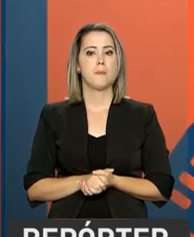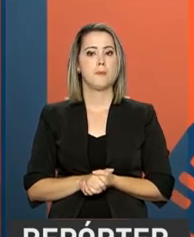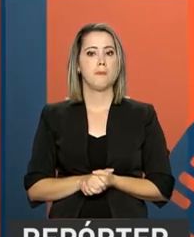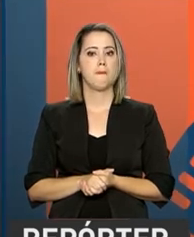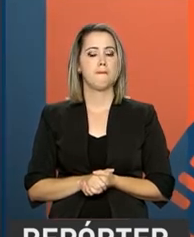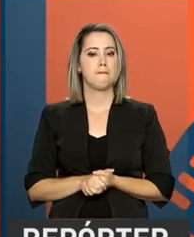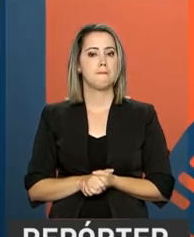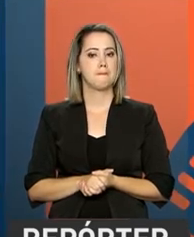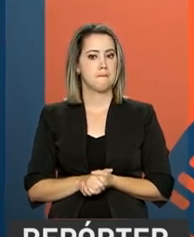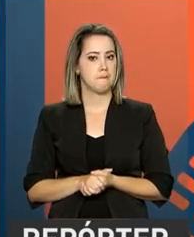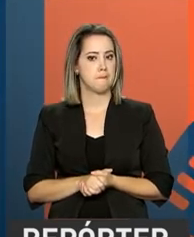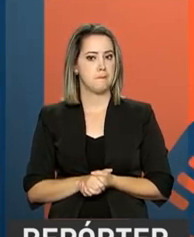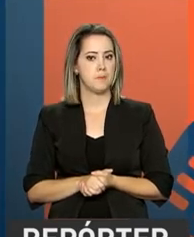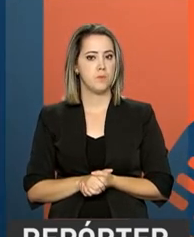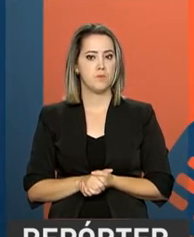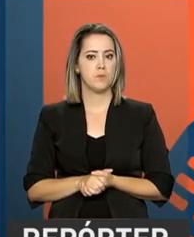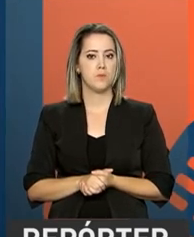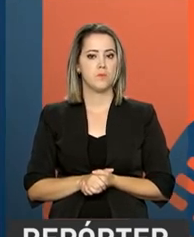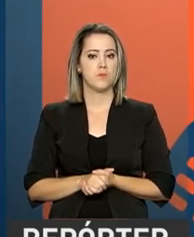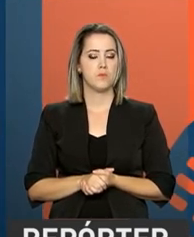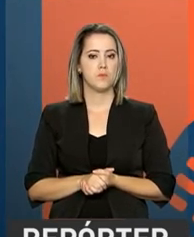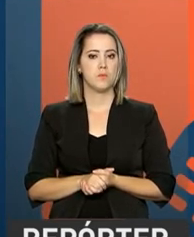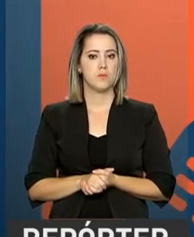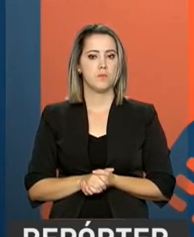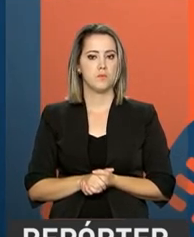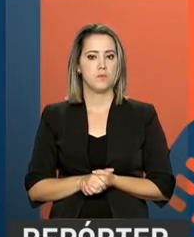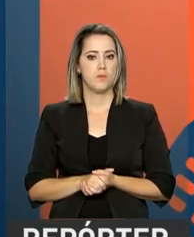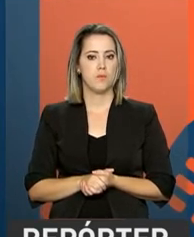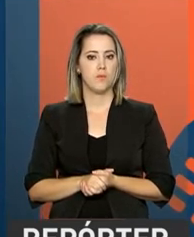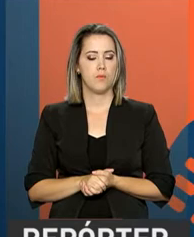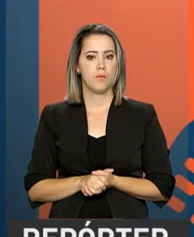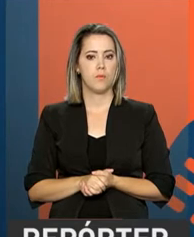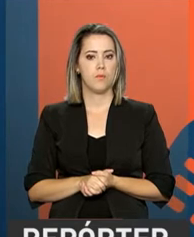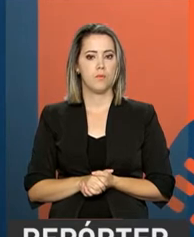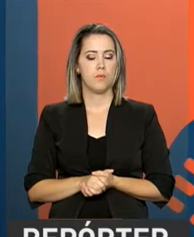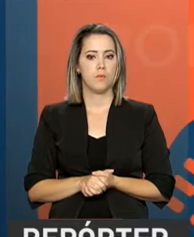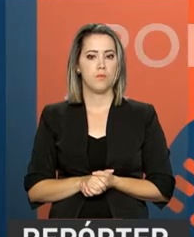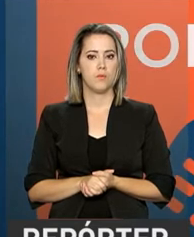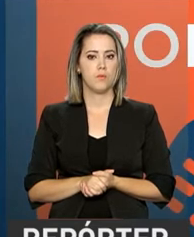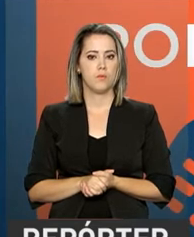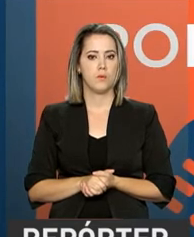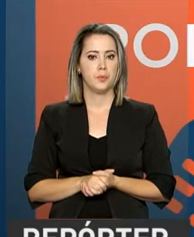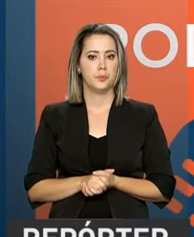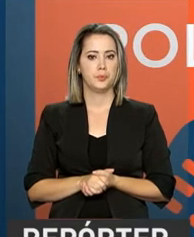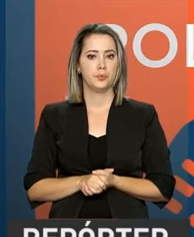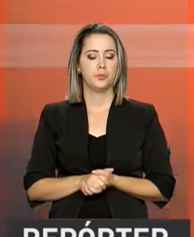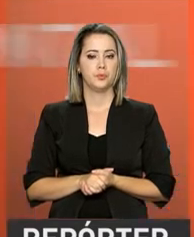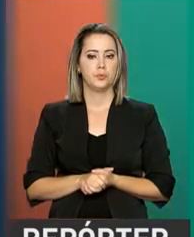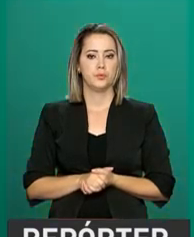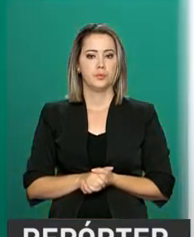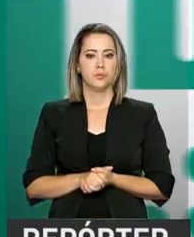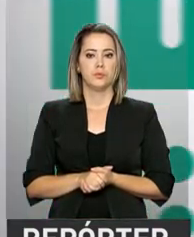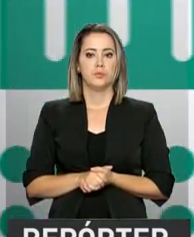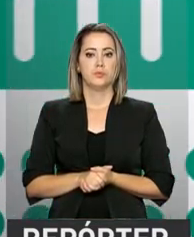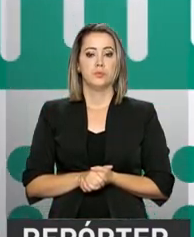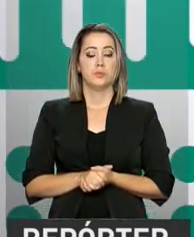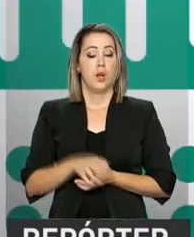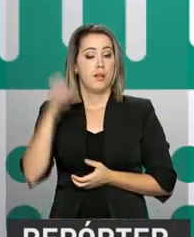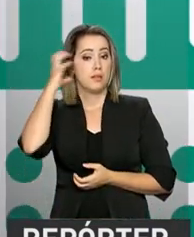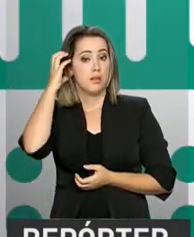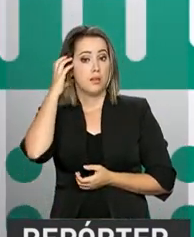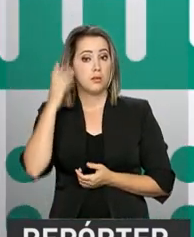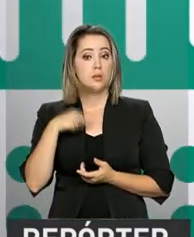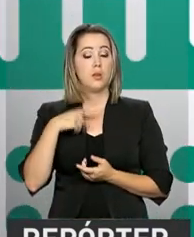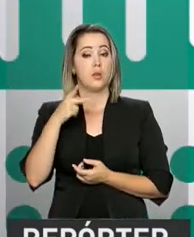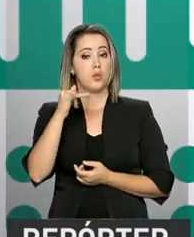3.753 mega hair acessível luz 3333 ferro três quartos polarização horizontal para as rádios do